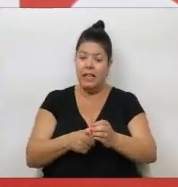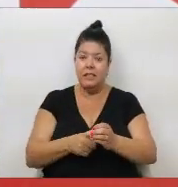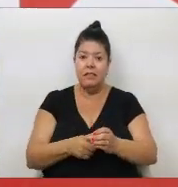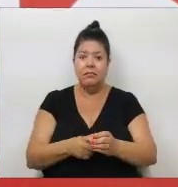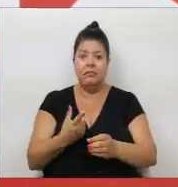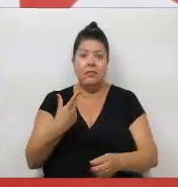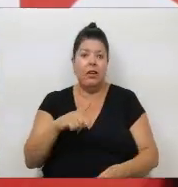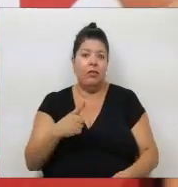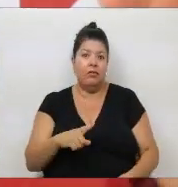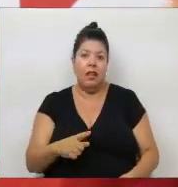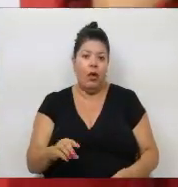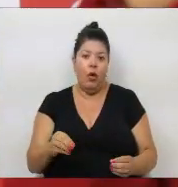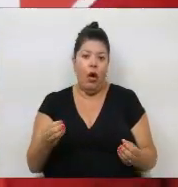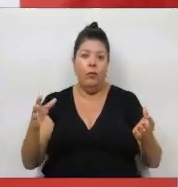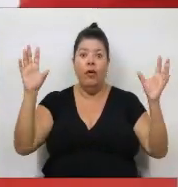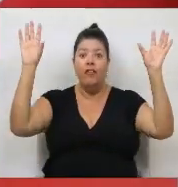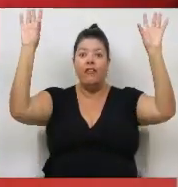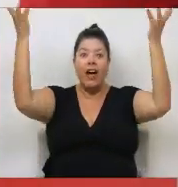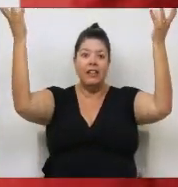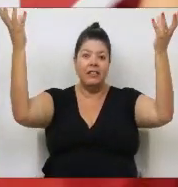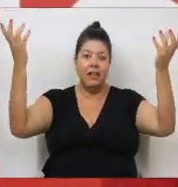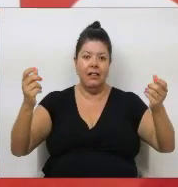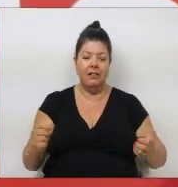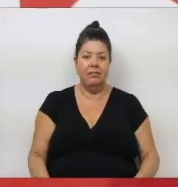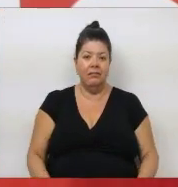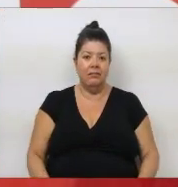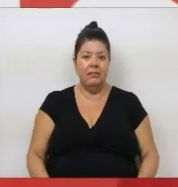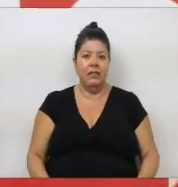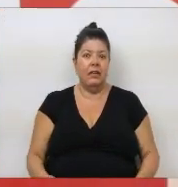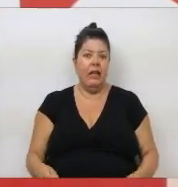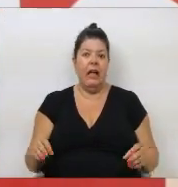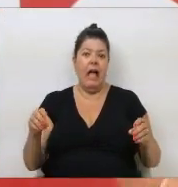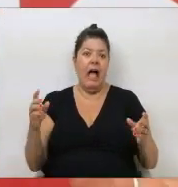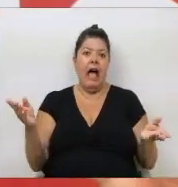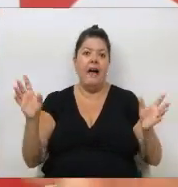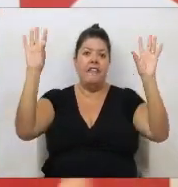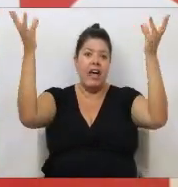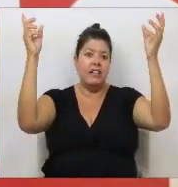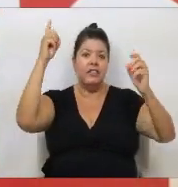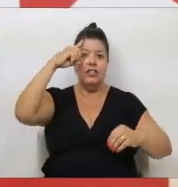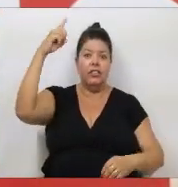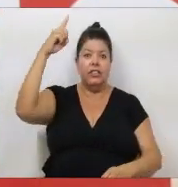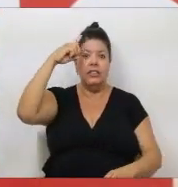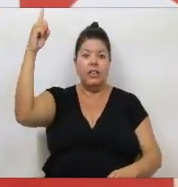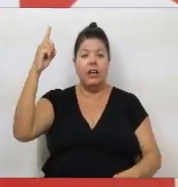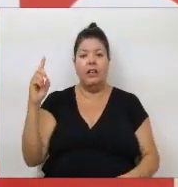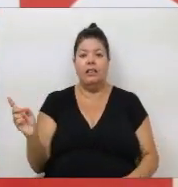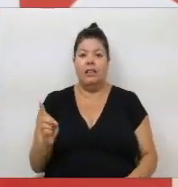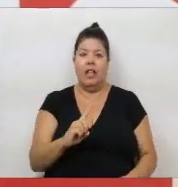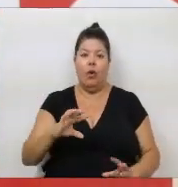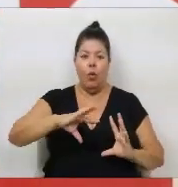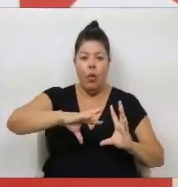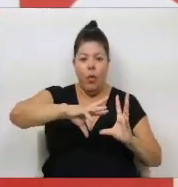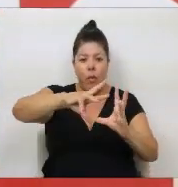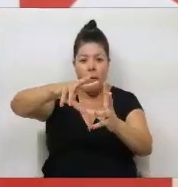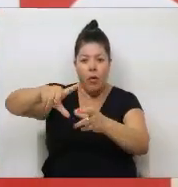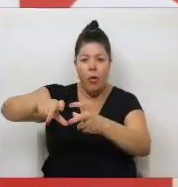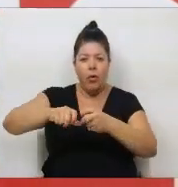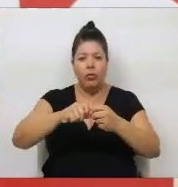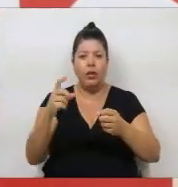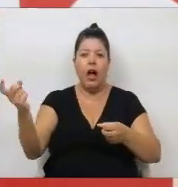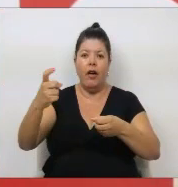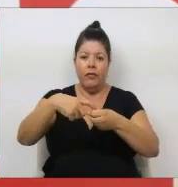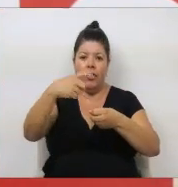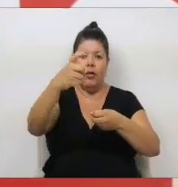para virar um motivo de festa, um motivo de confraternização num momento em que o mundo todo está